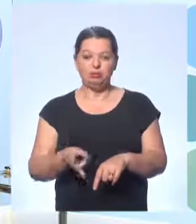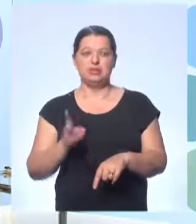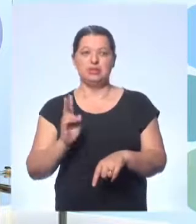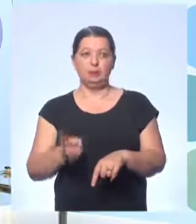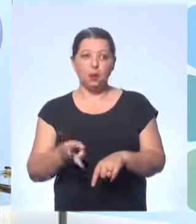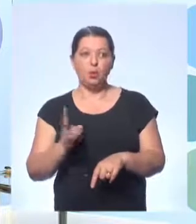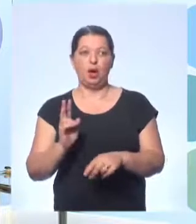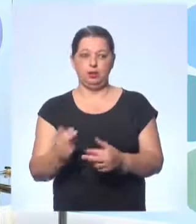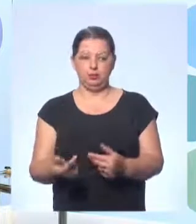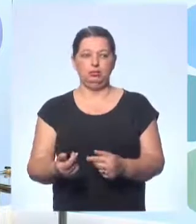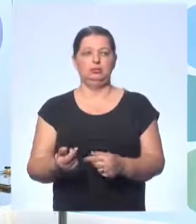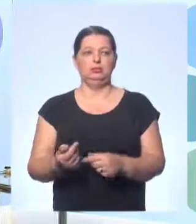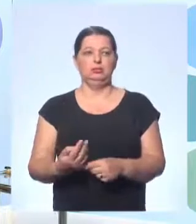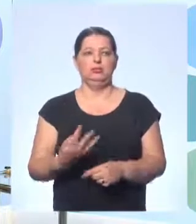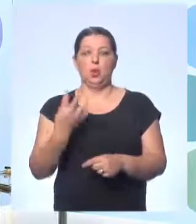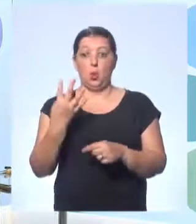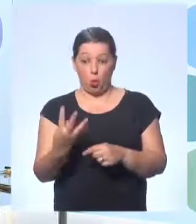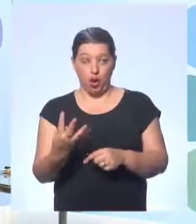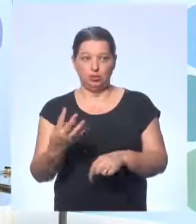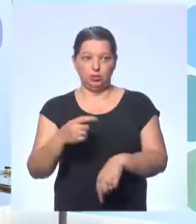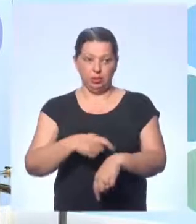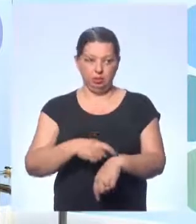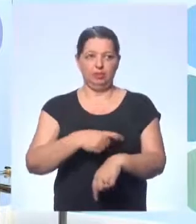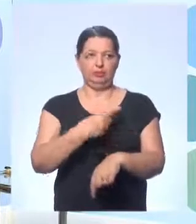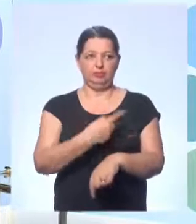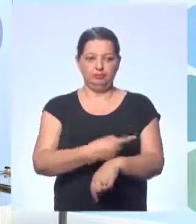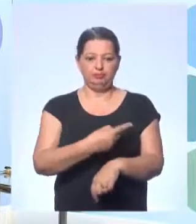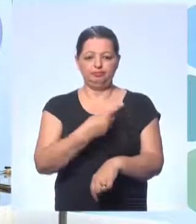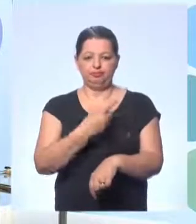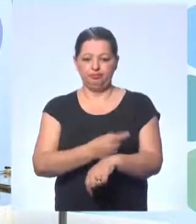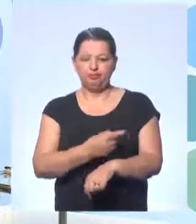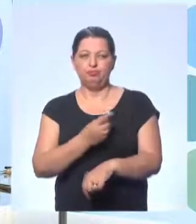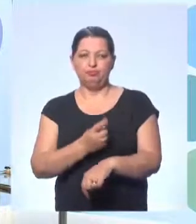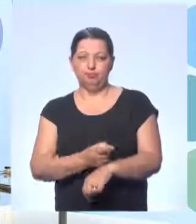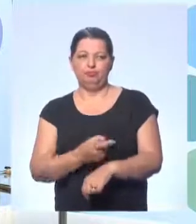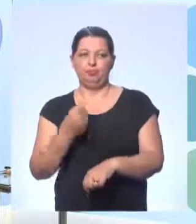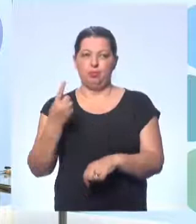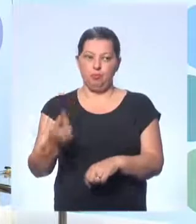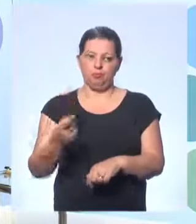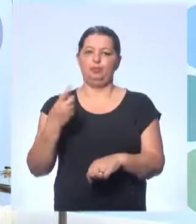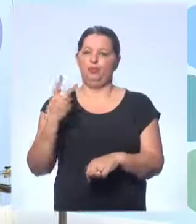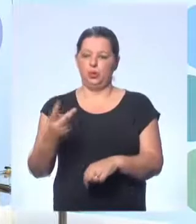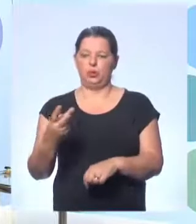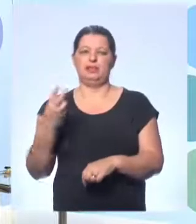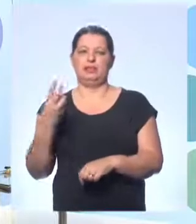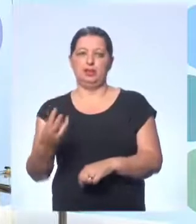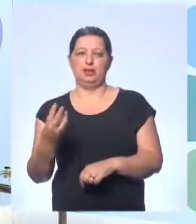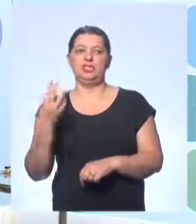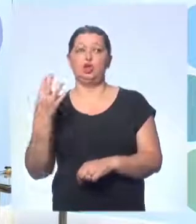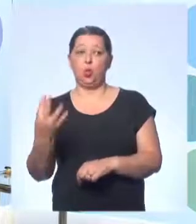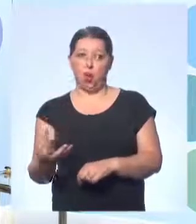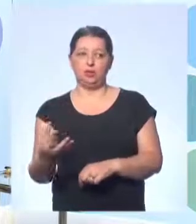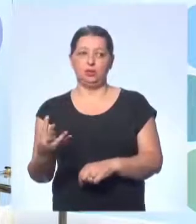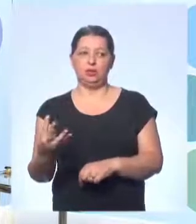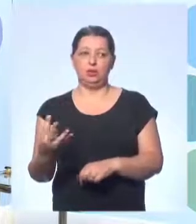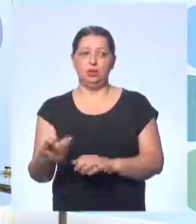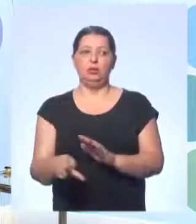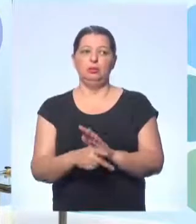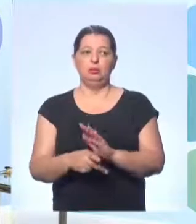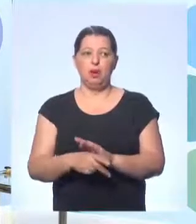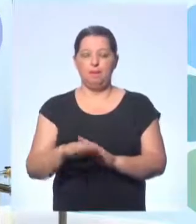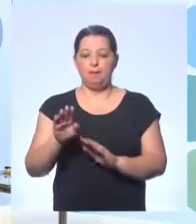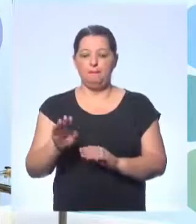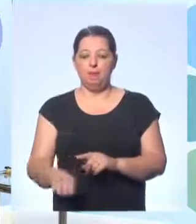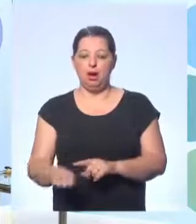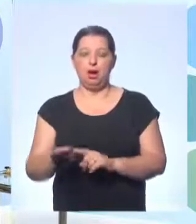pulsar contando 4 tempos, né? 1, 2, 3, 4. 1, 2, 3. O meu bumbo, que é o que eu estou